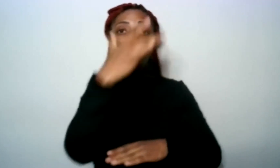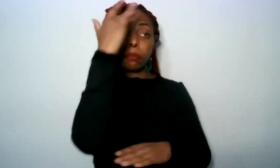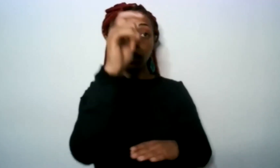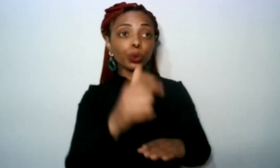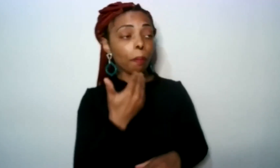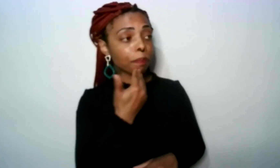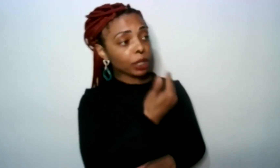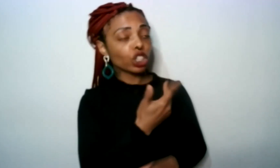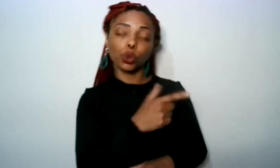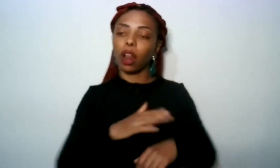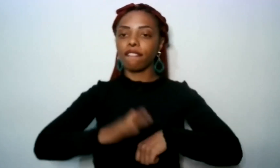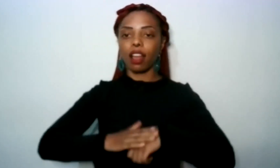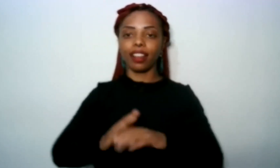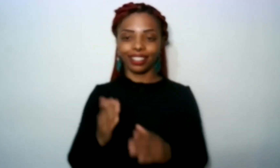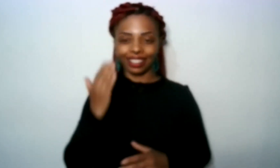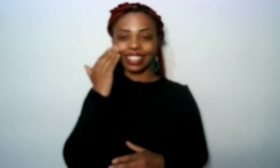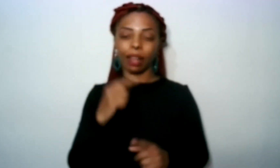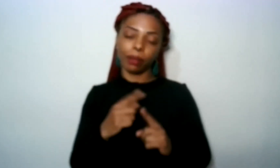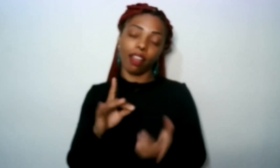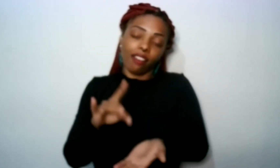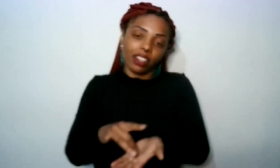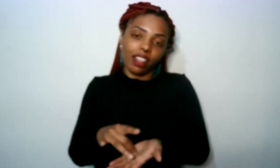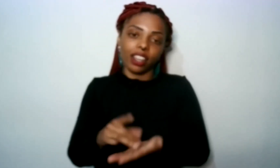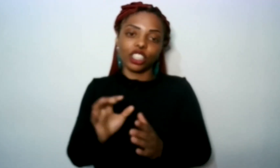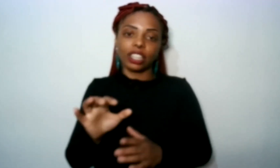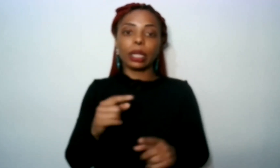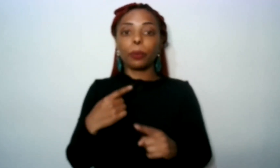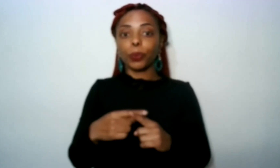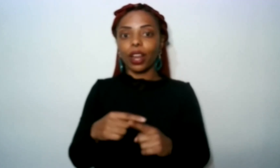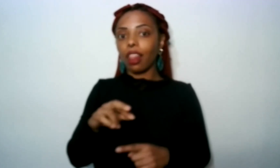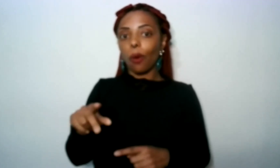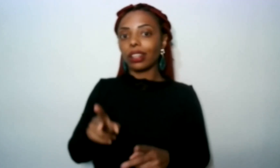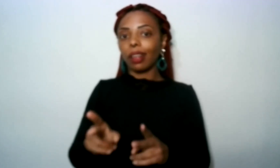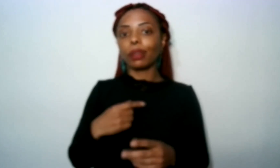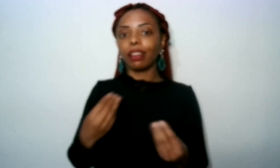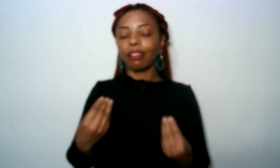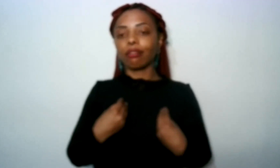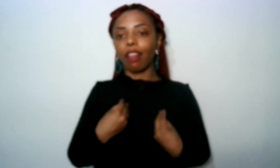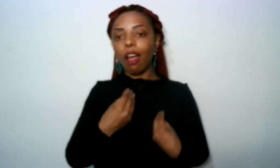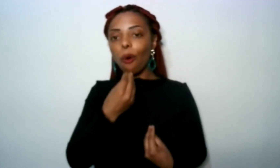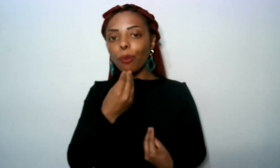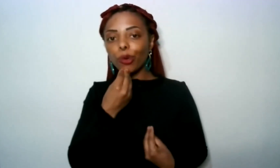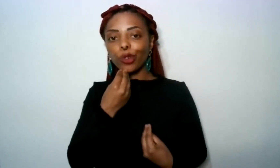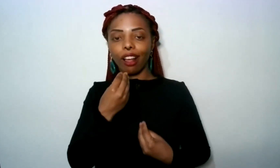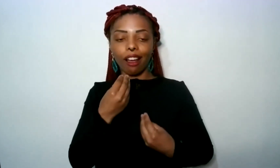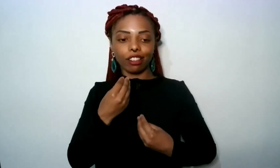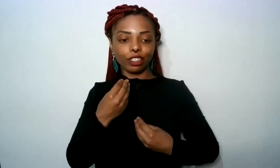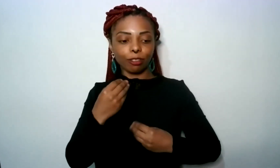pelo que acontece que é a realidade né porque não é sempre que você tem a oportunidade de fazer uma arquitetura